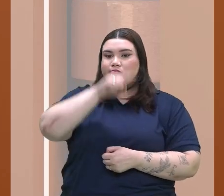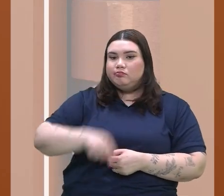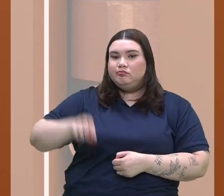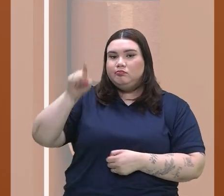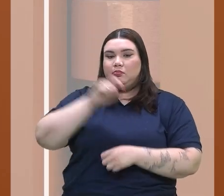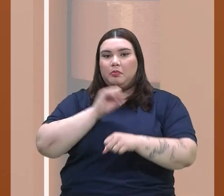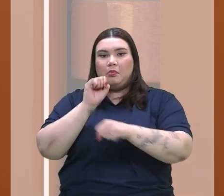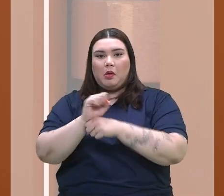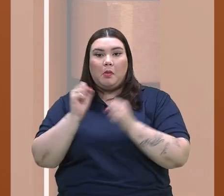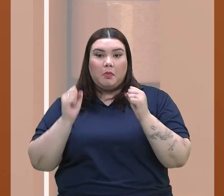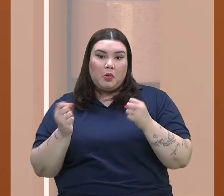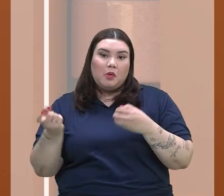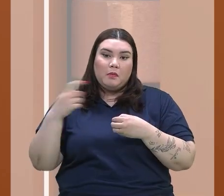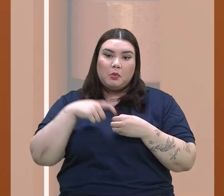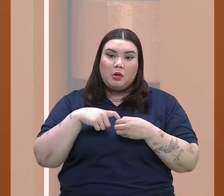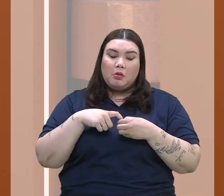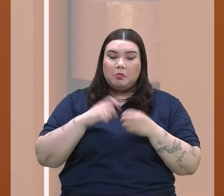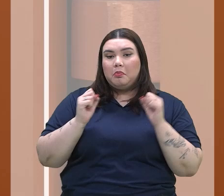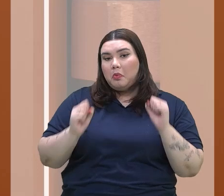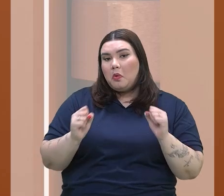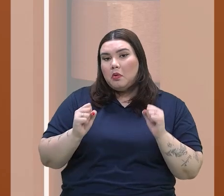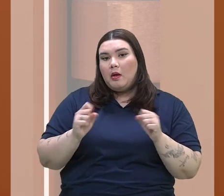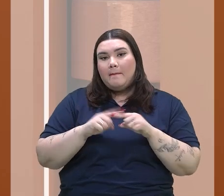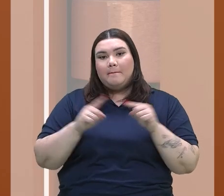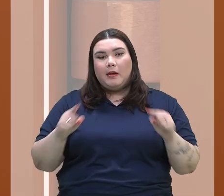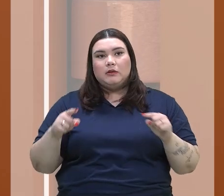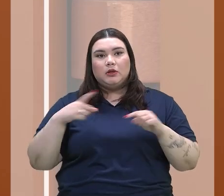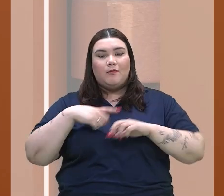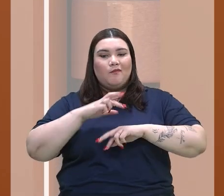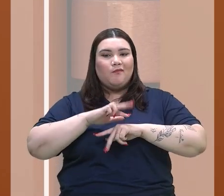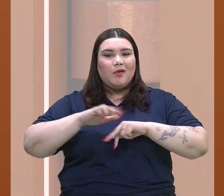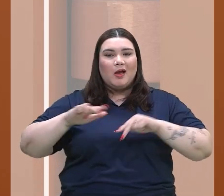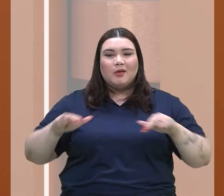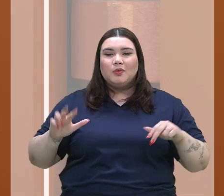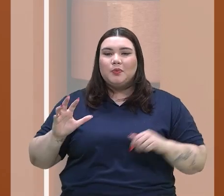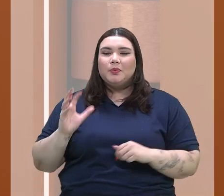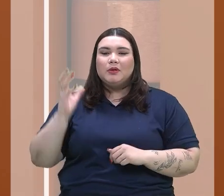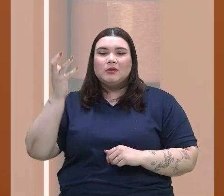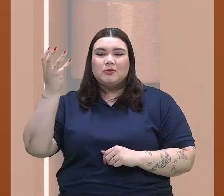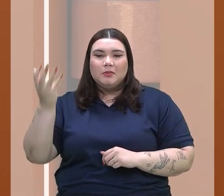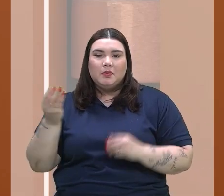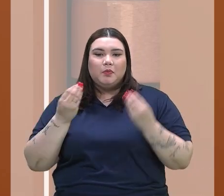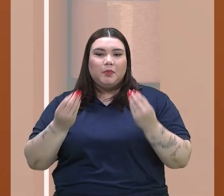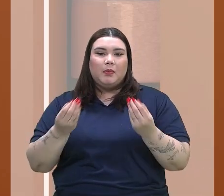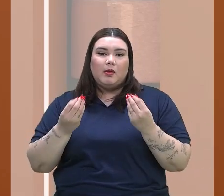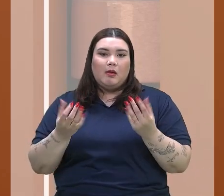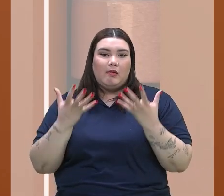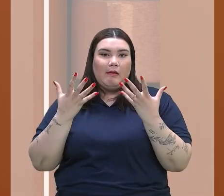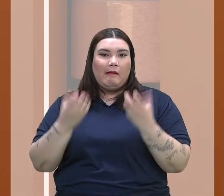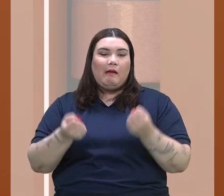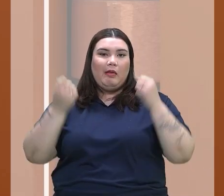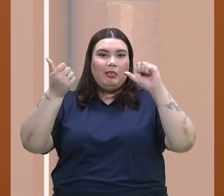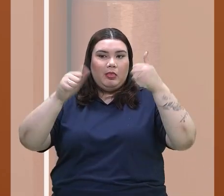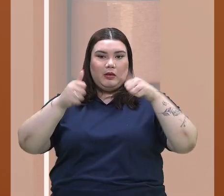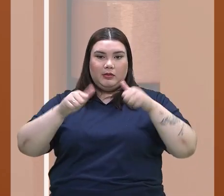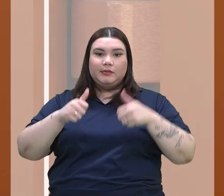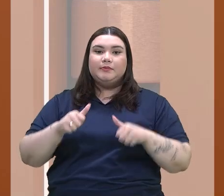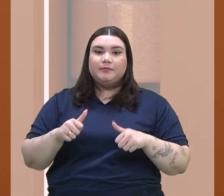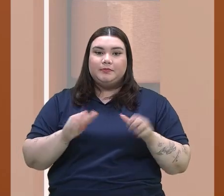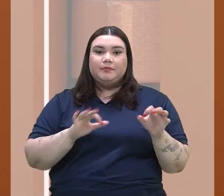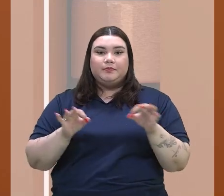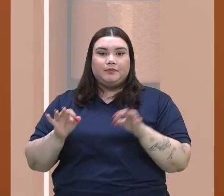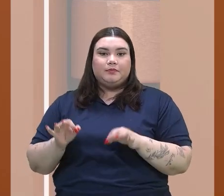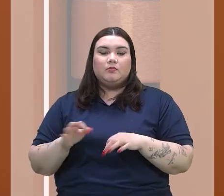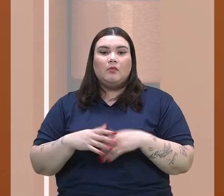ser que volte? Sim, mas aí existem várias situações para serem analisadas,